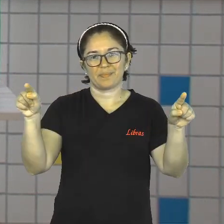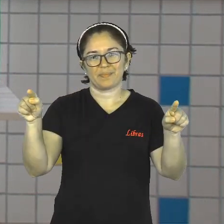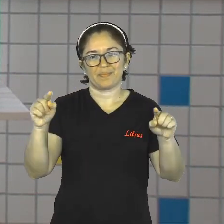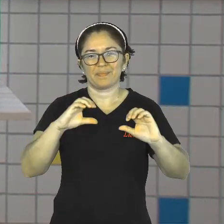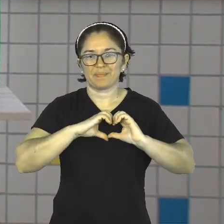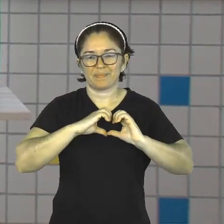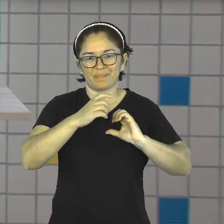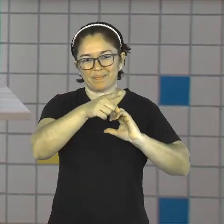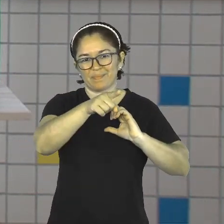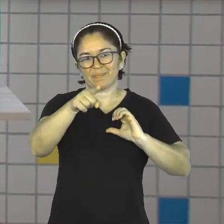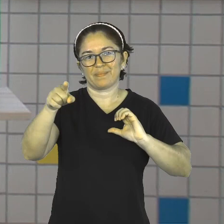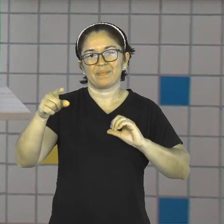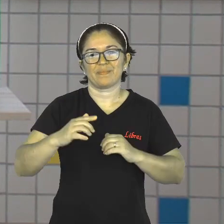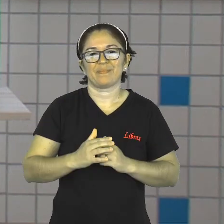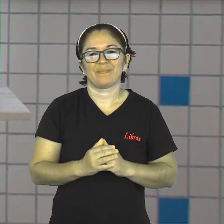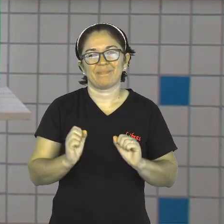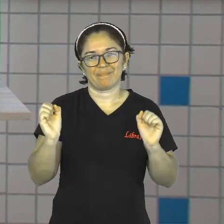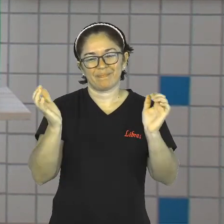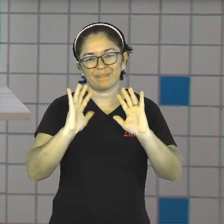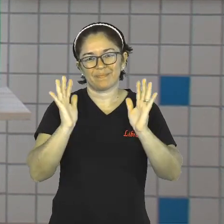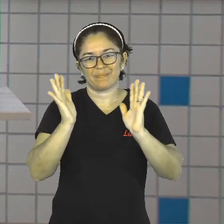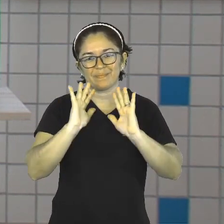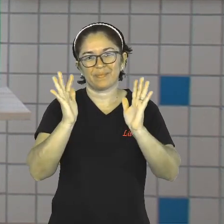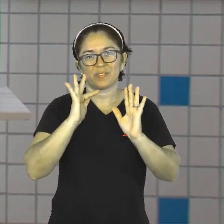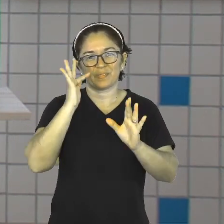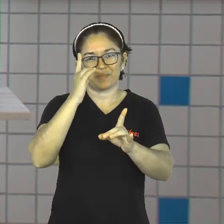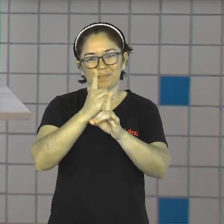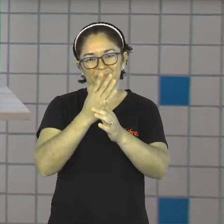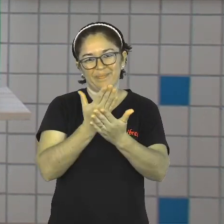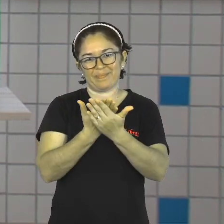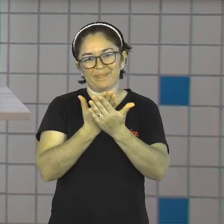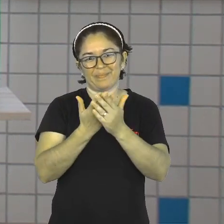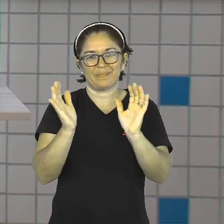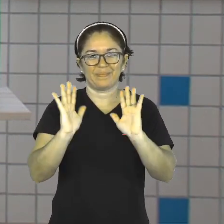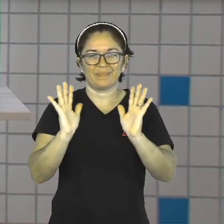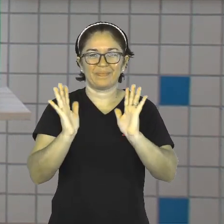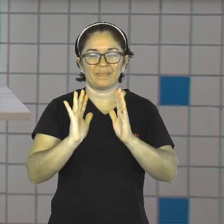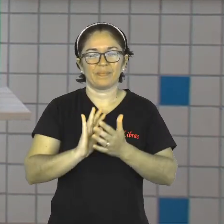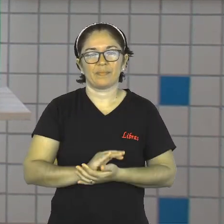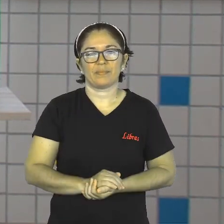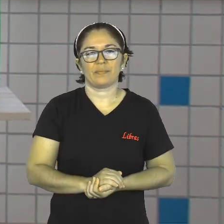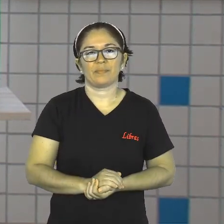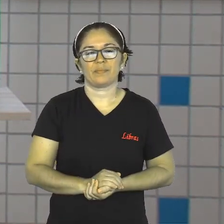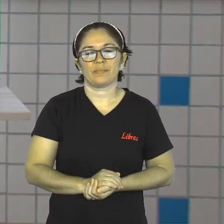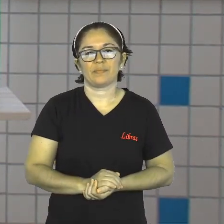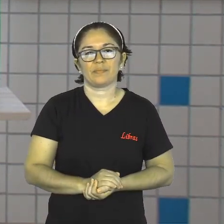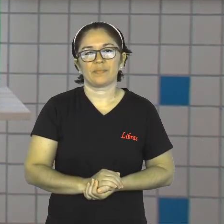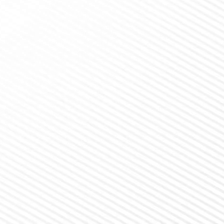coração de todos vocês e até a próxima aula. Tchau, tchau!